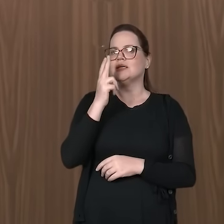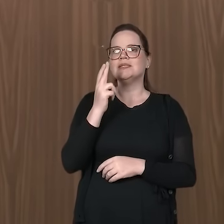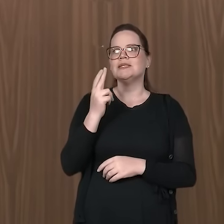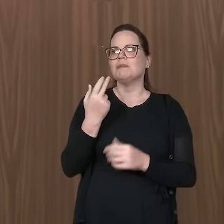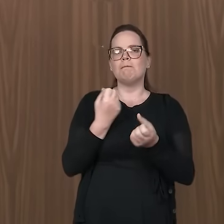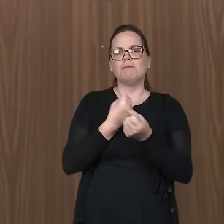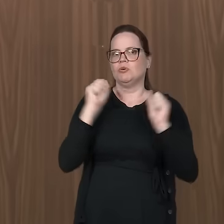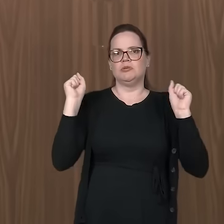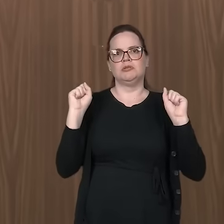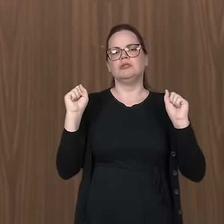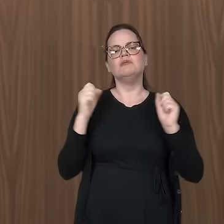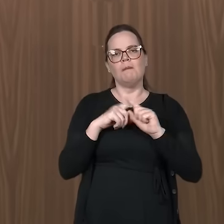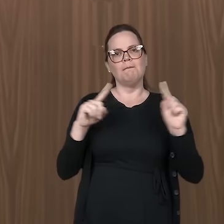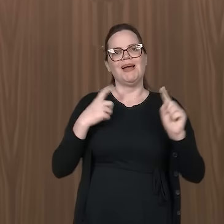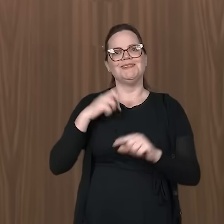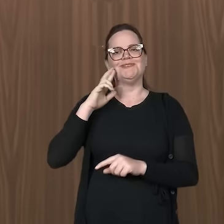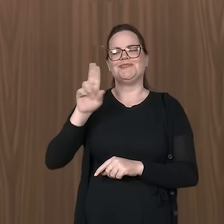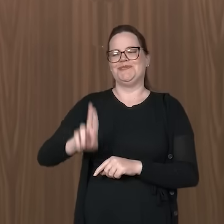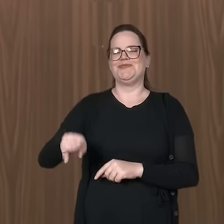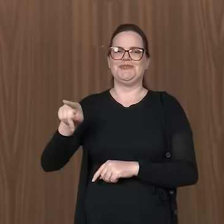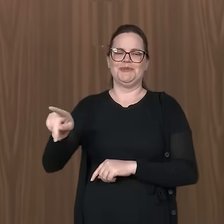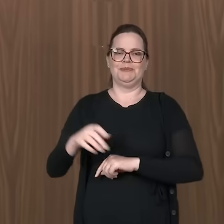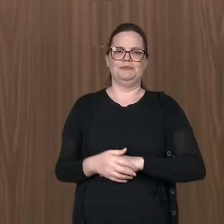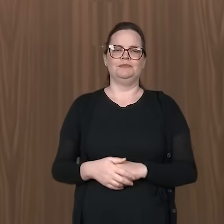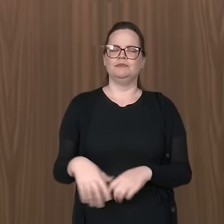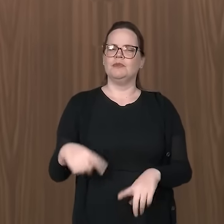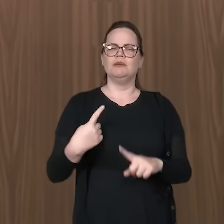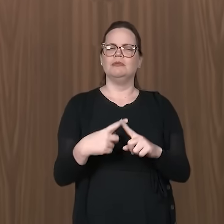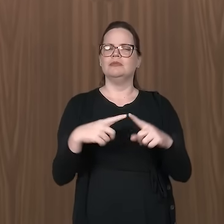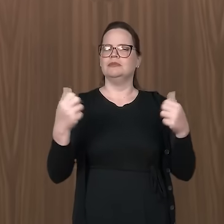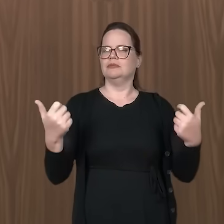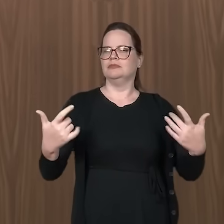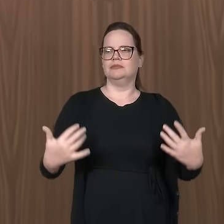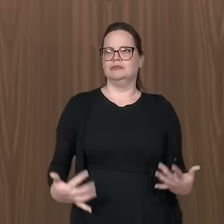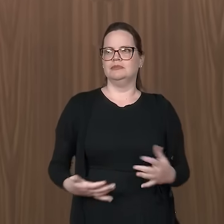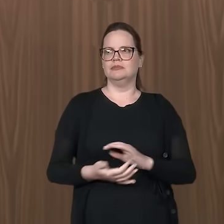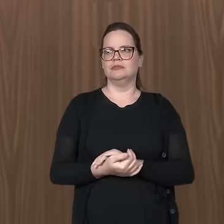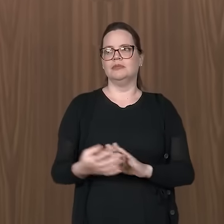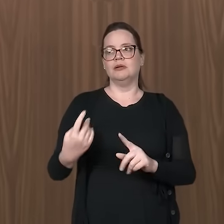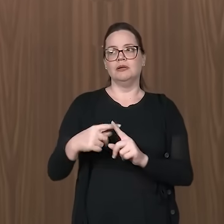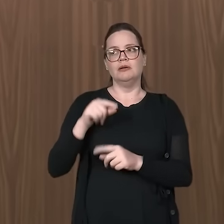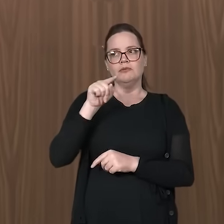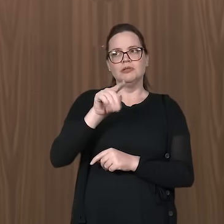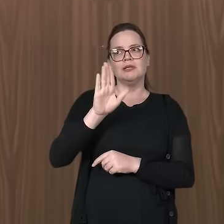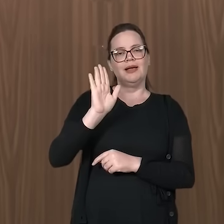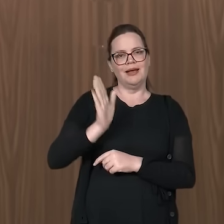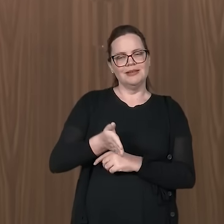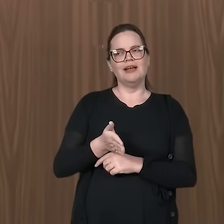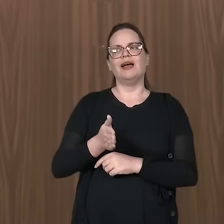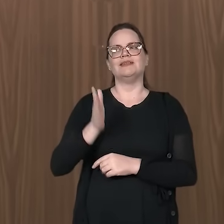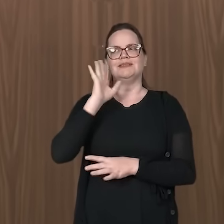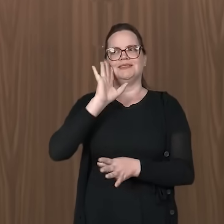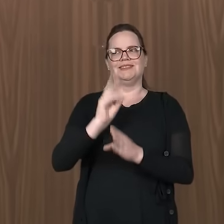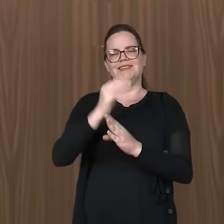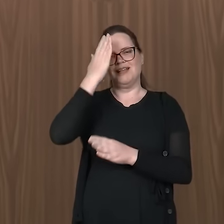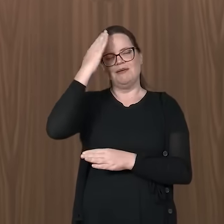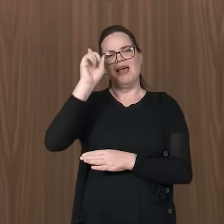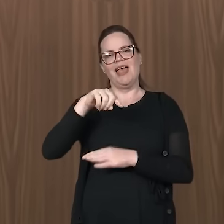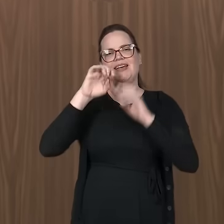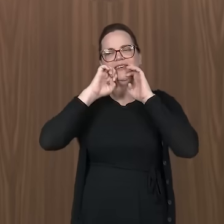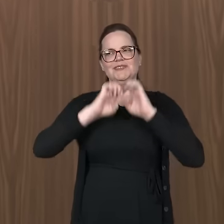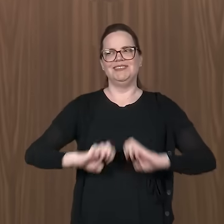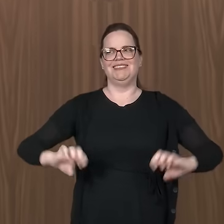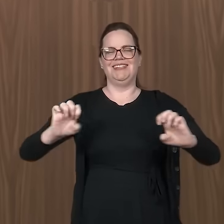todas, foi aquela que o Senhor quis usar. Por que estamos falando isso? Porque você é um evangelista em